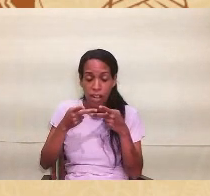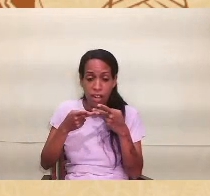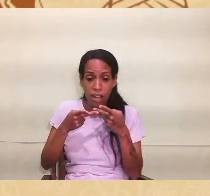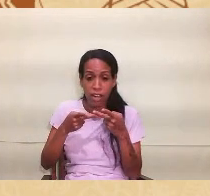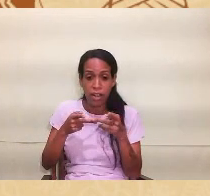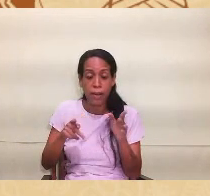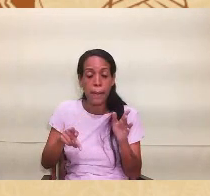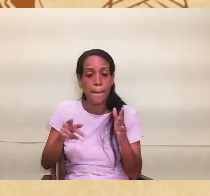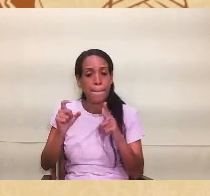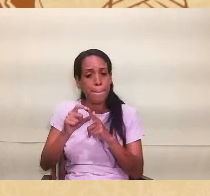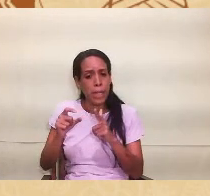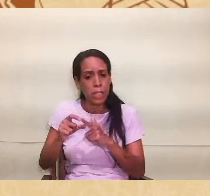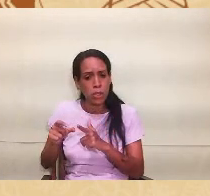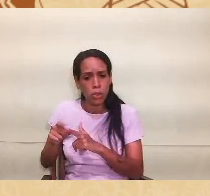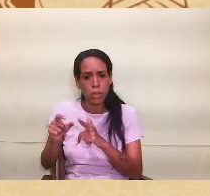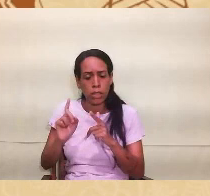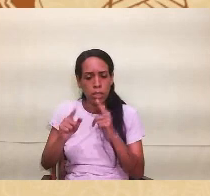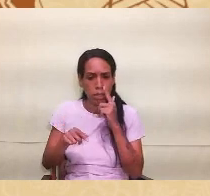particularidades,